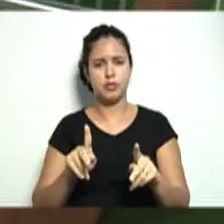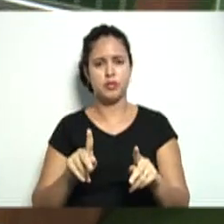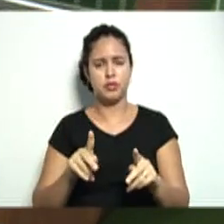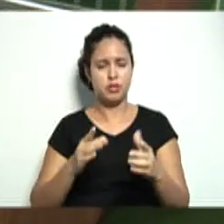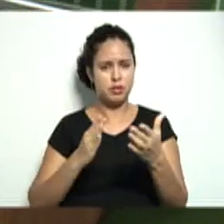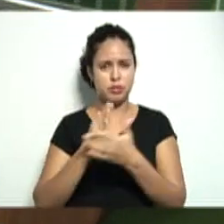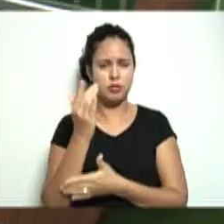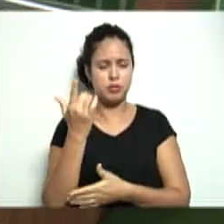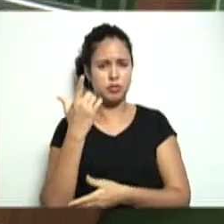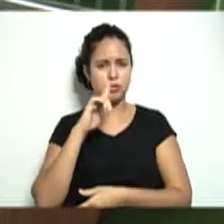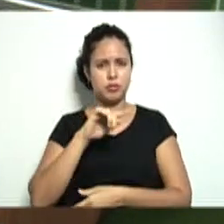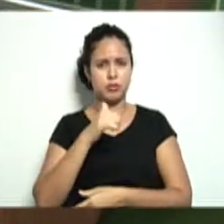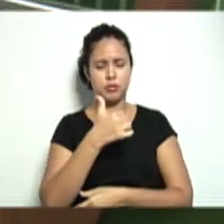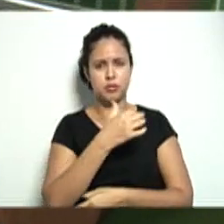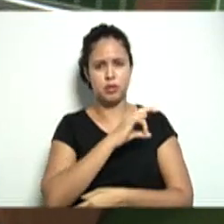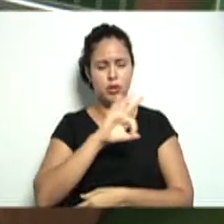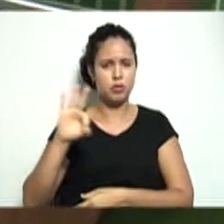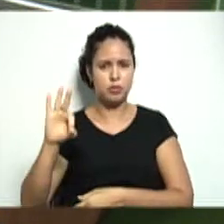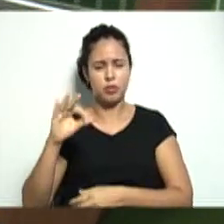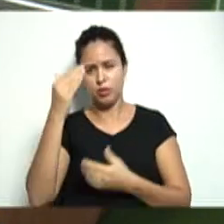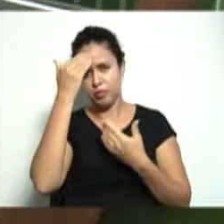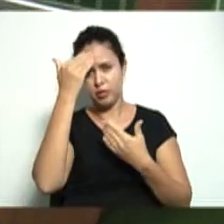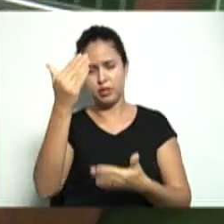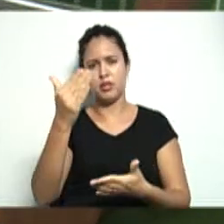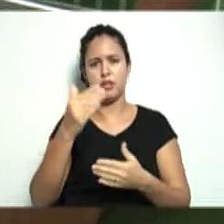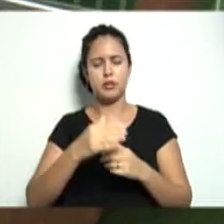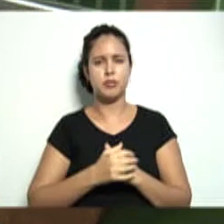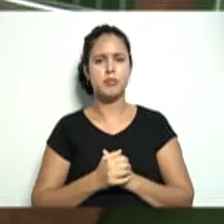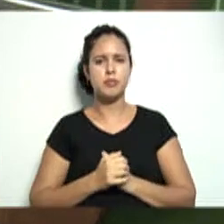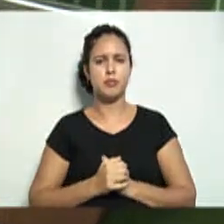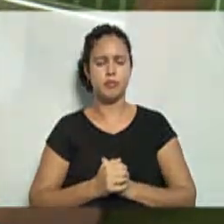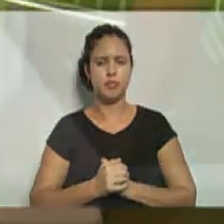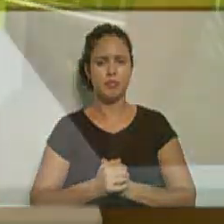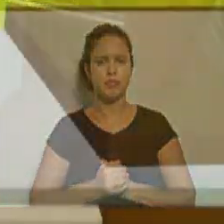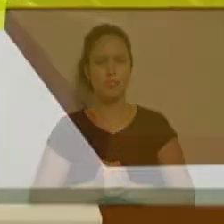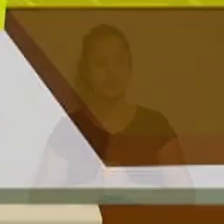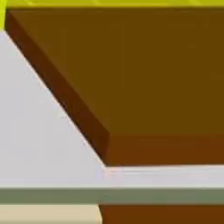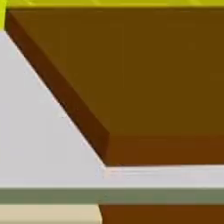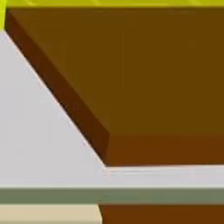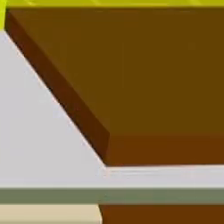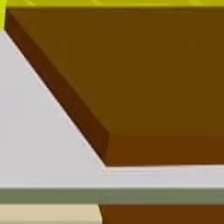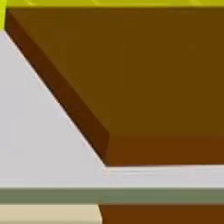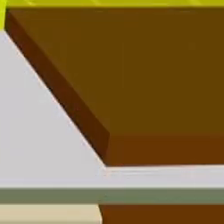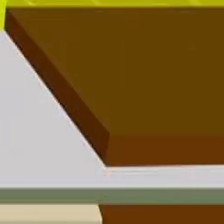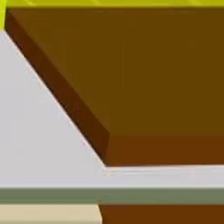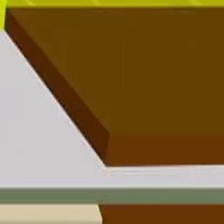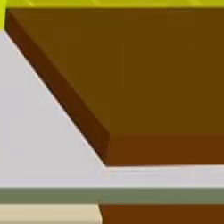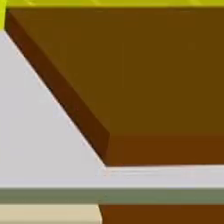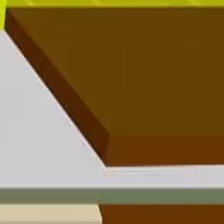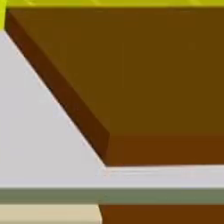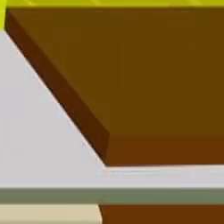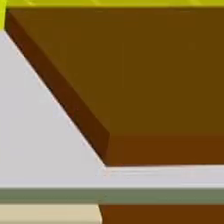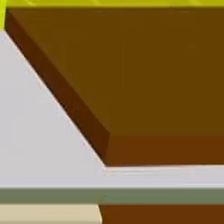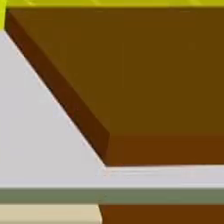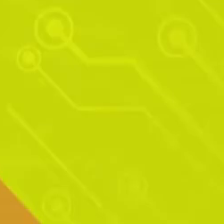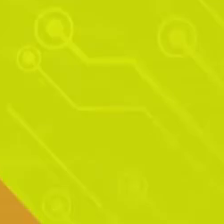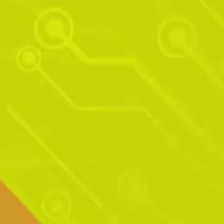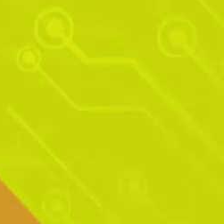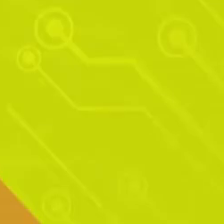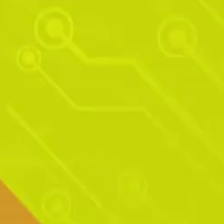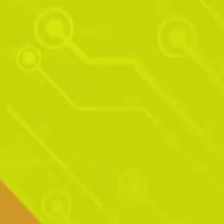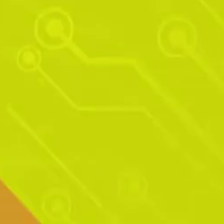nota máxima, ok? Obrigada, gente. E aí, pessoal, como foi? Aproveitaram o